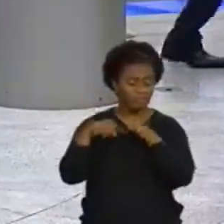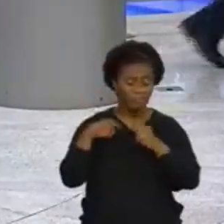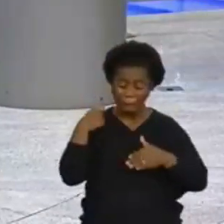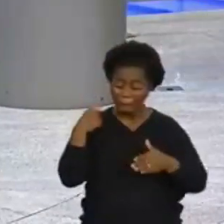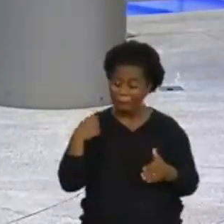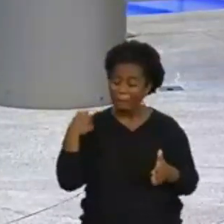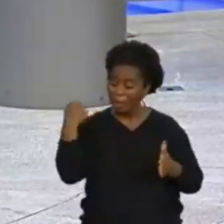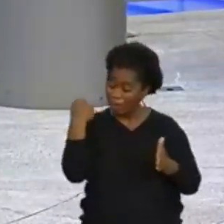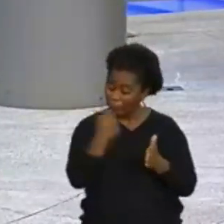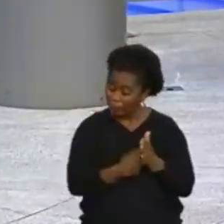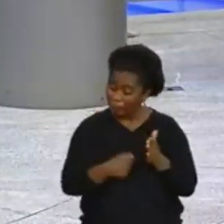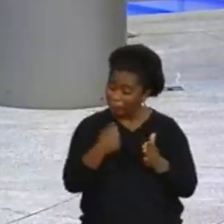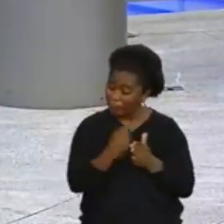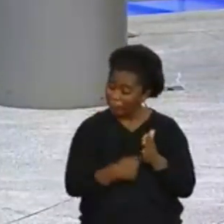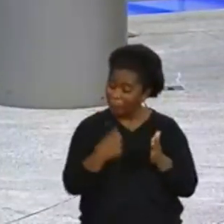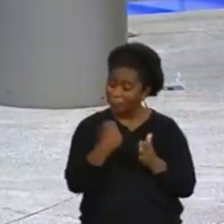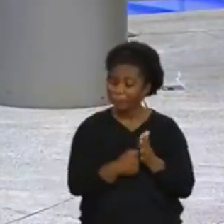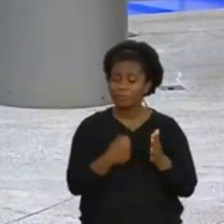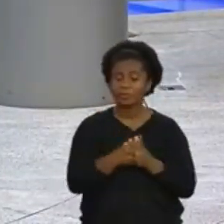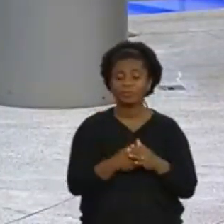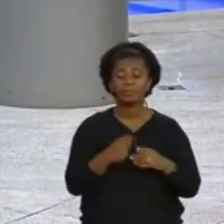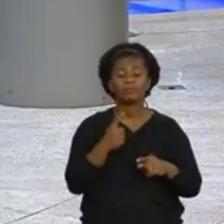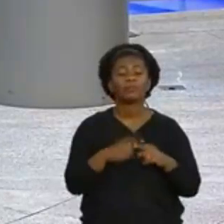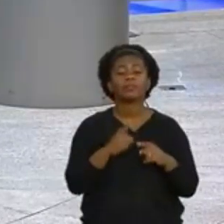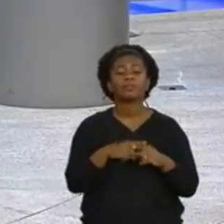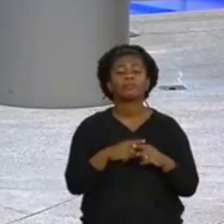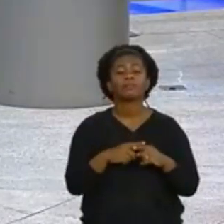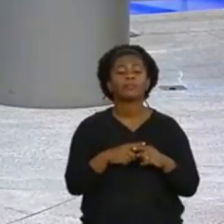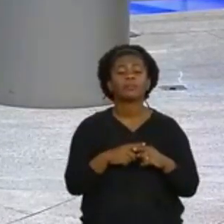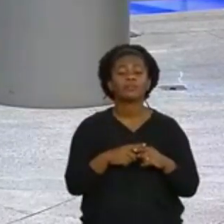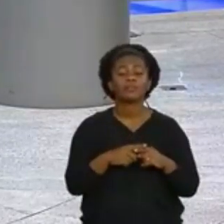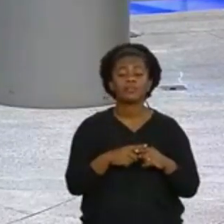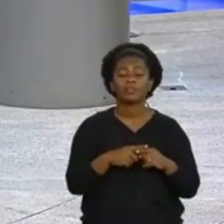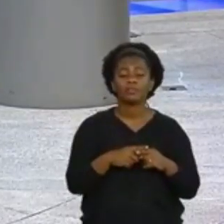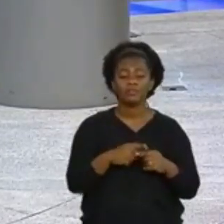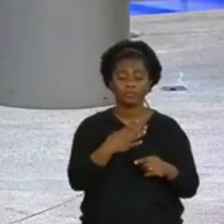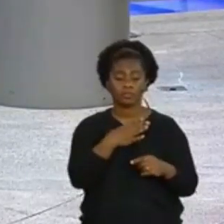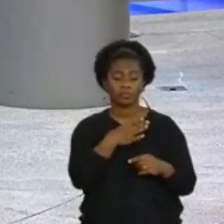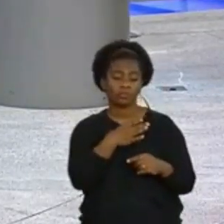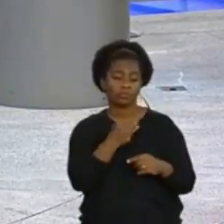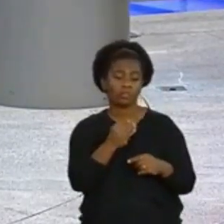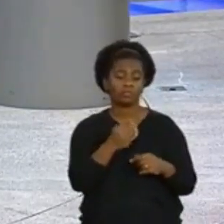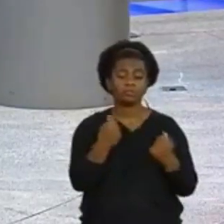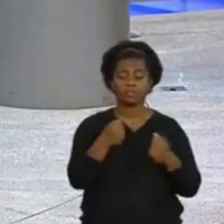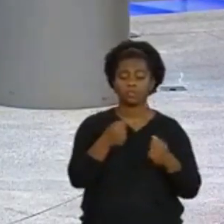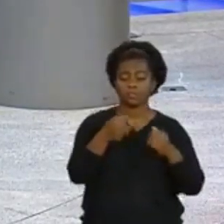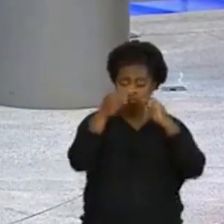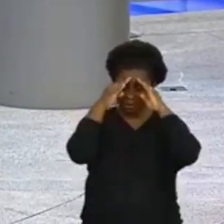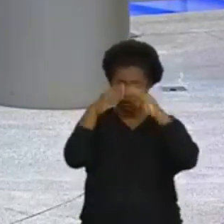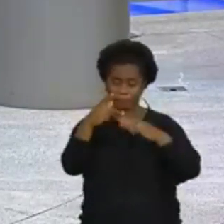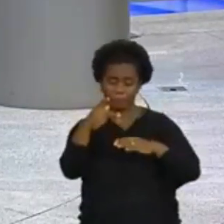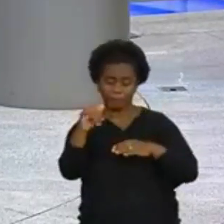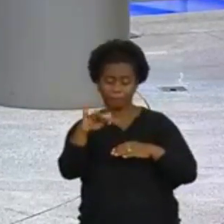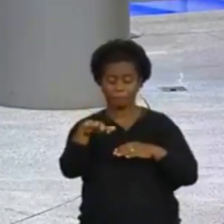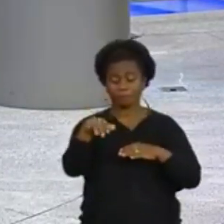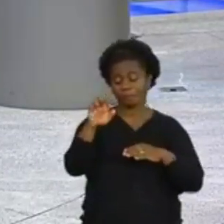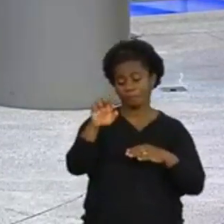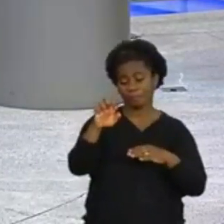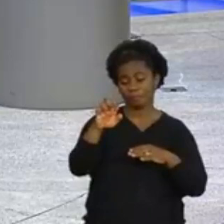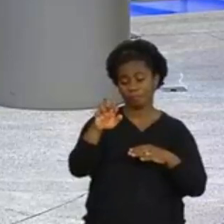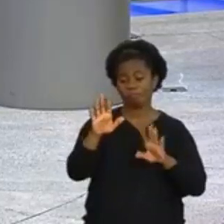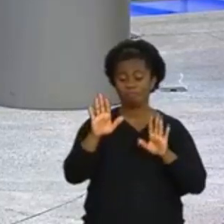guerra para que os filhos honrem aos seus pais. Porém, meu